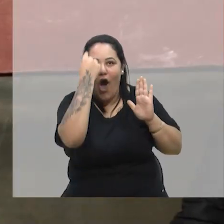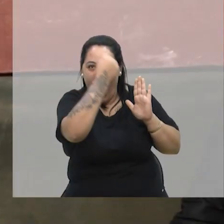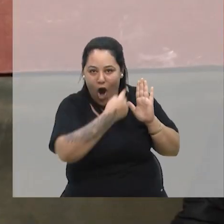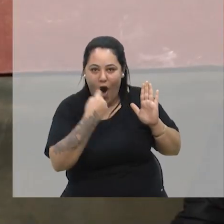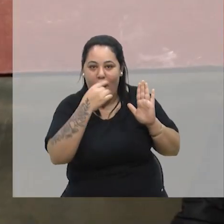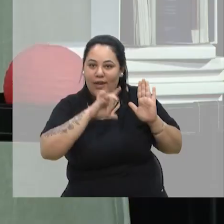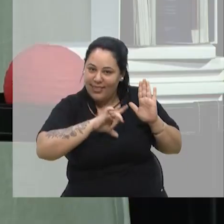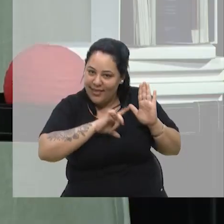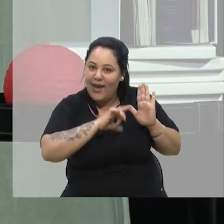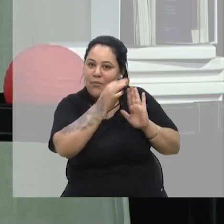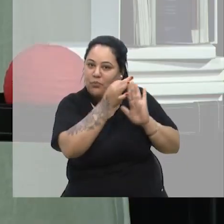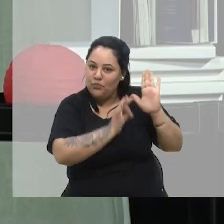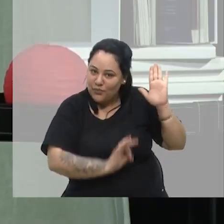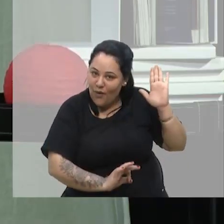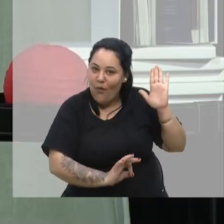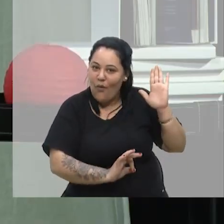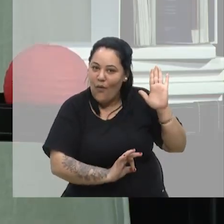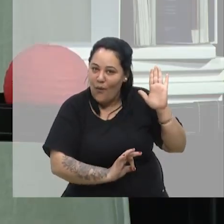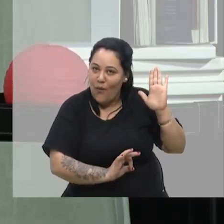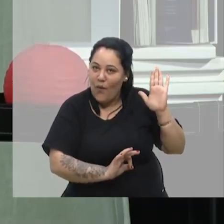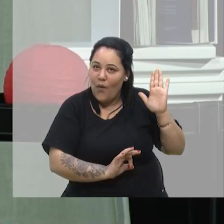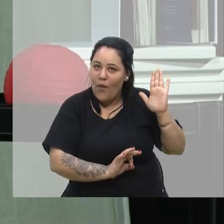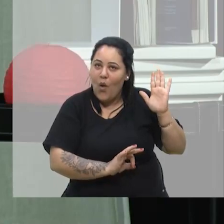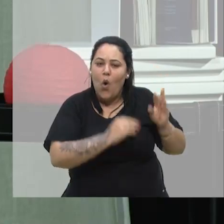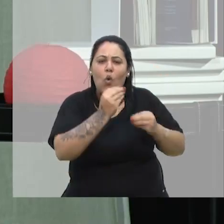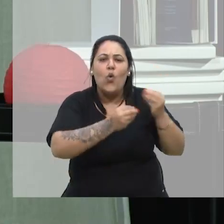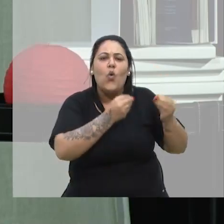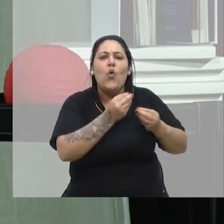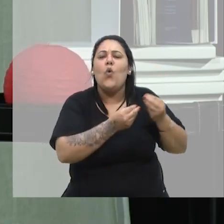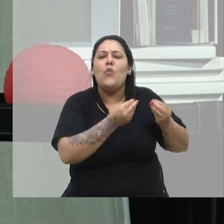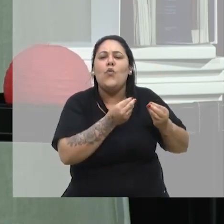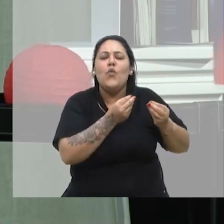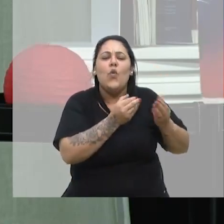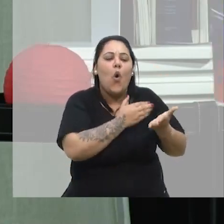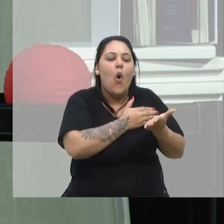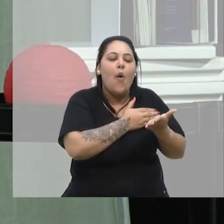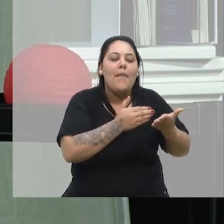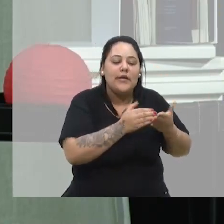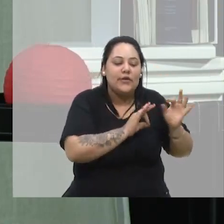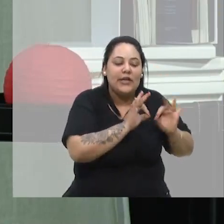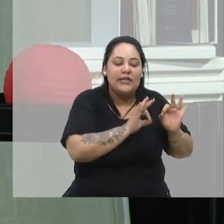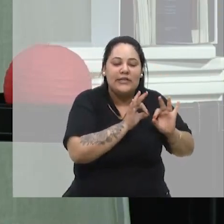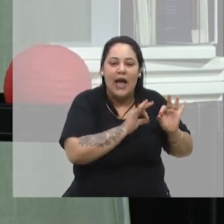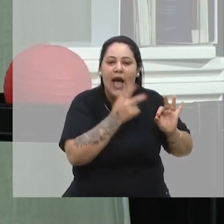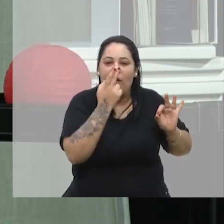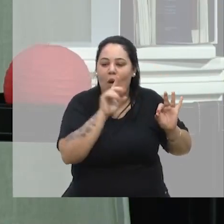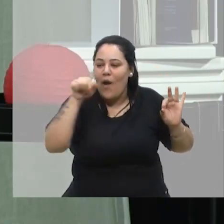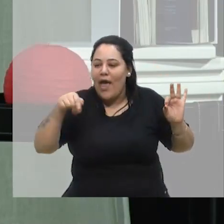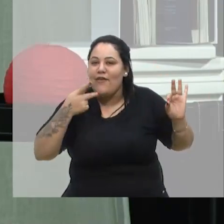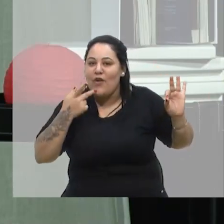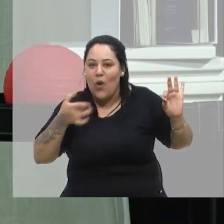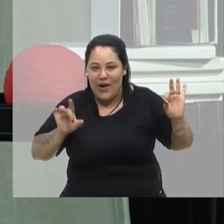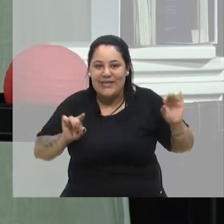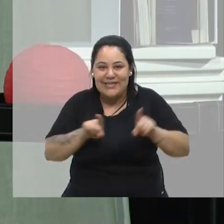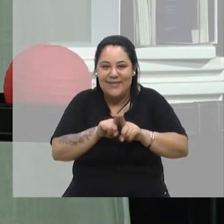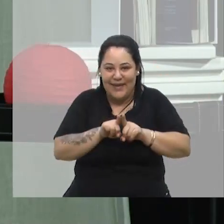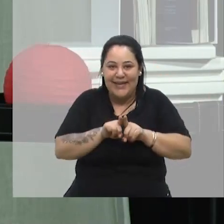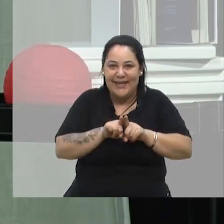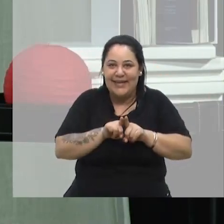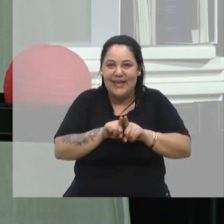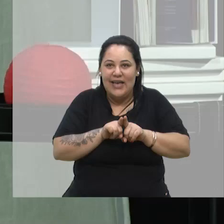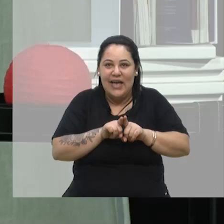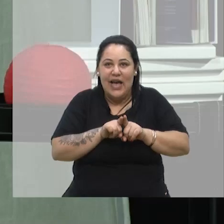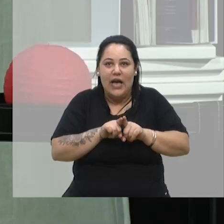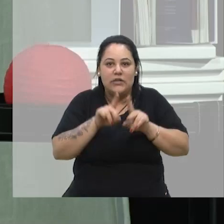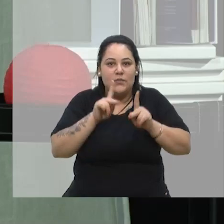hora, né? Podemos dizer. Quando que a feira começa a ser pensada? Bom, a Cris falou que quando acaba uma, já começa a pensar outra, né? Porque todo mundo